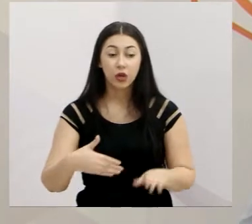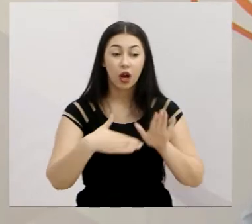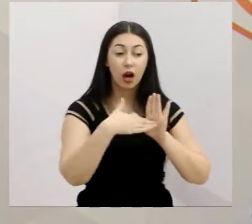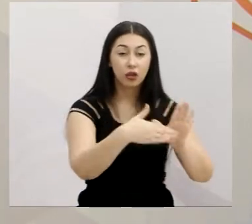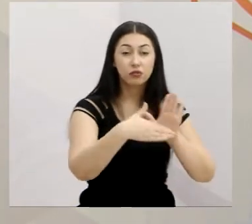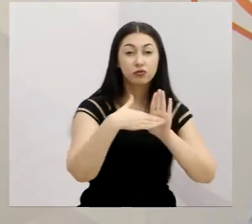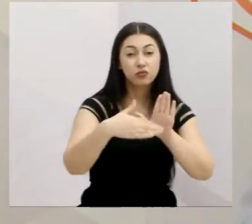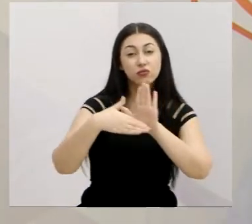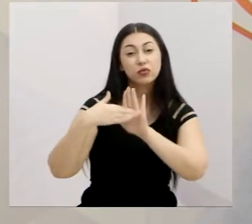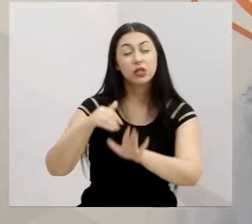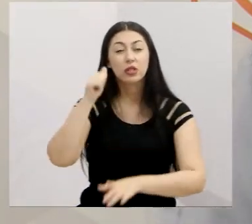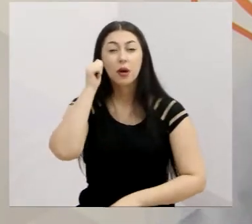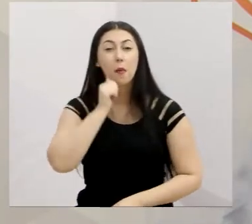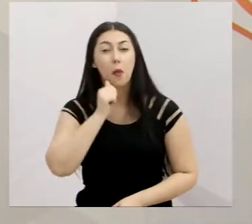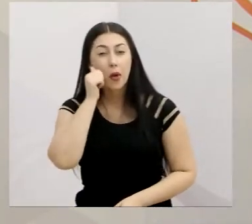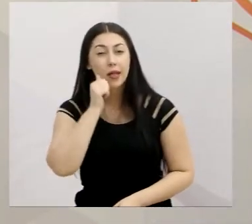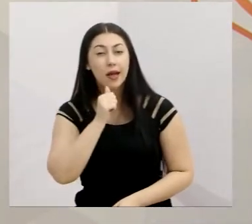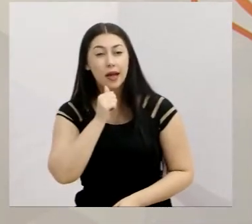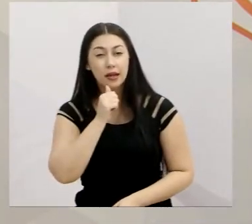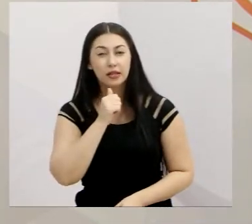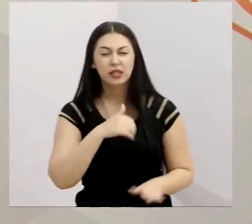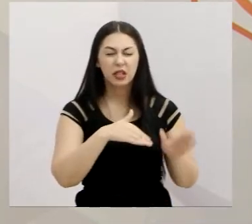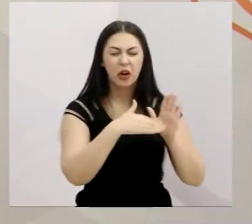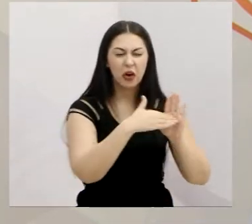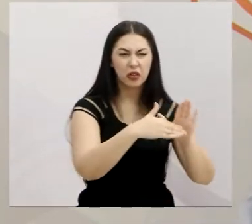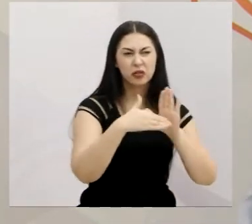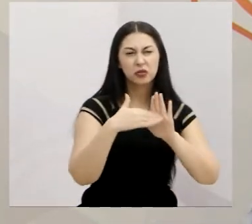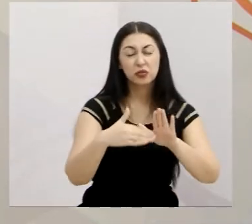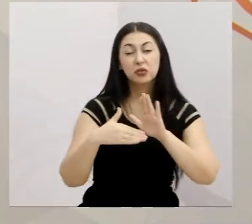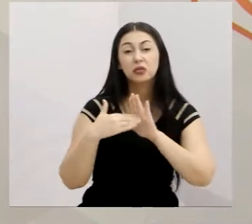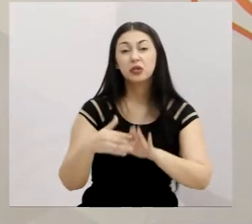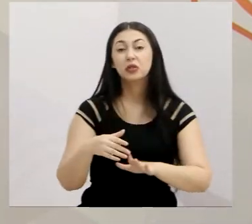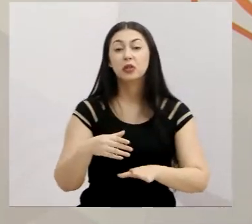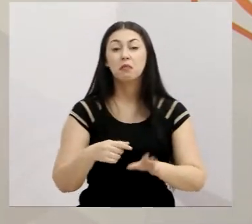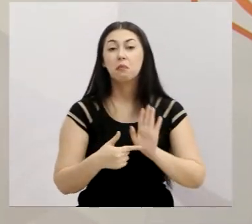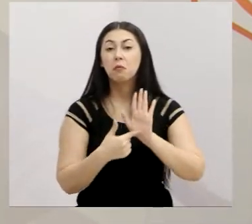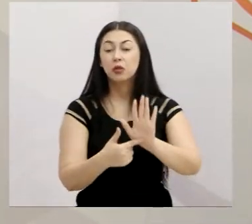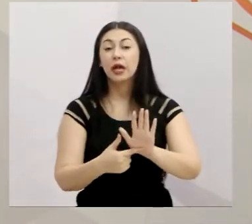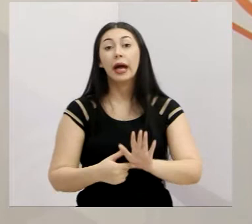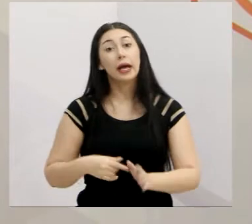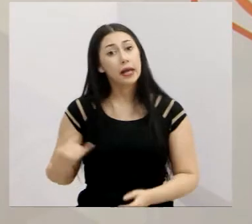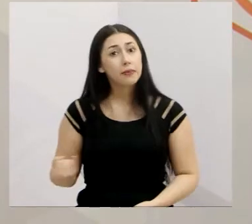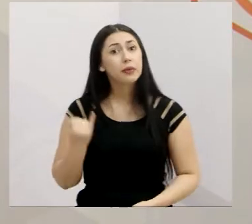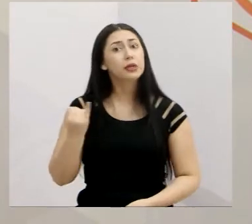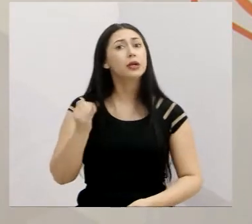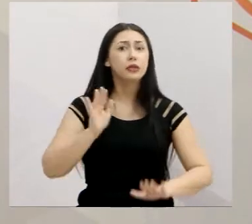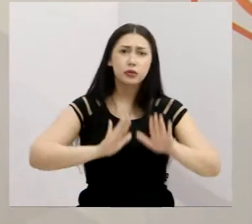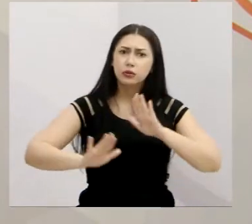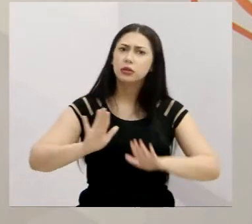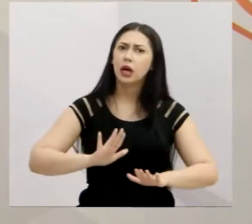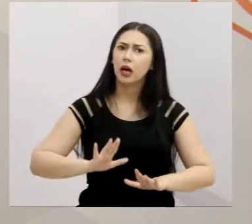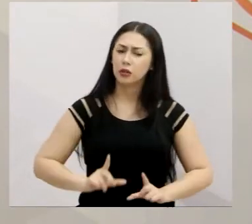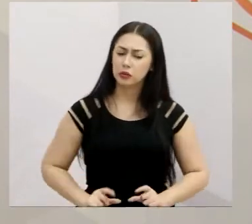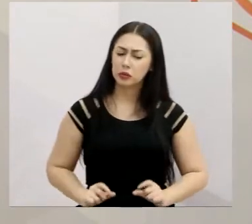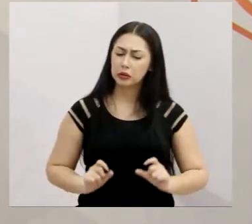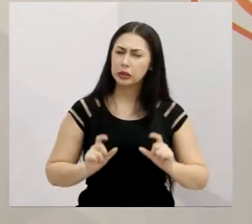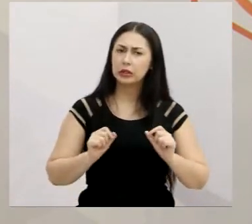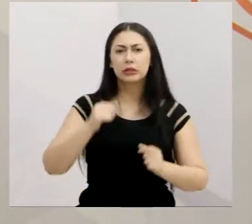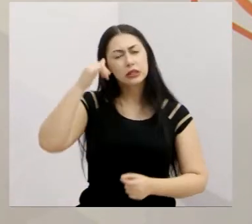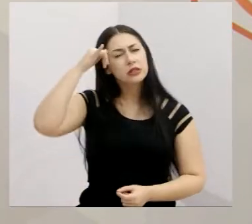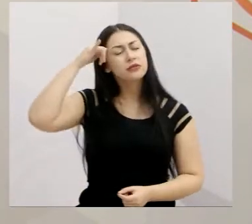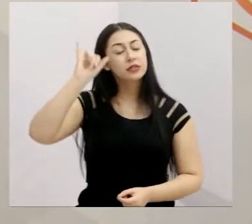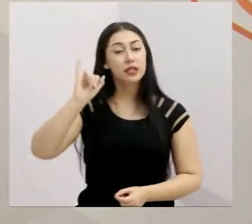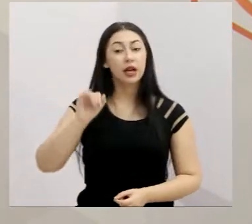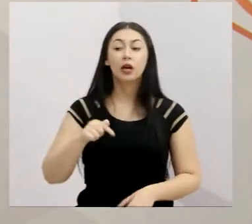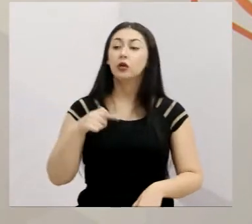para todas as mulh e consegue chegar a importância da prevenção do câncer de mama nenenzinha